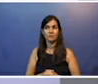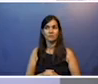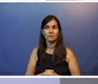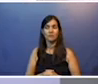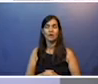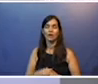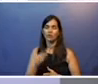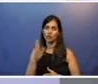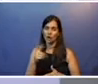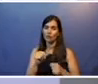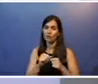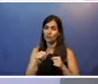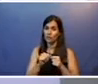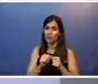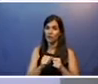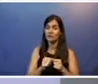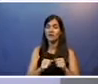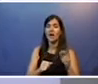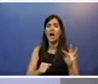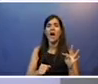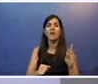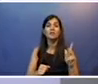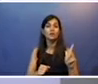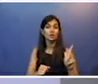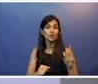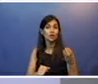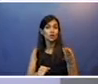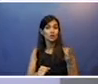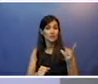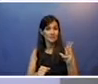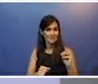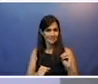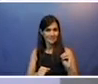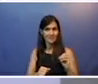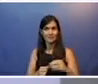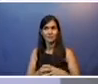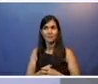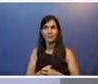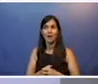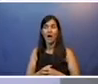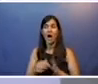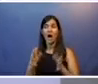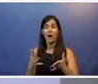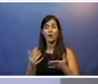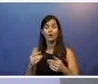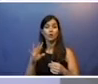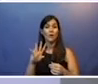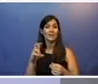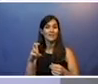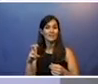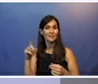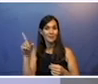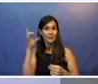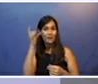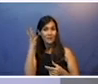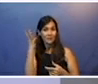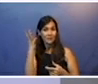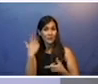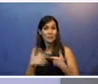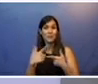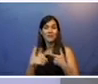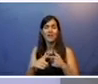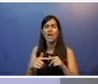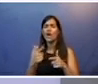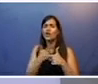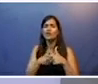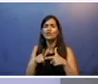de 30. A tangente de 45 é mais fácil, porque é a divisão entre dois